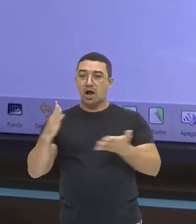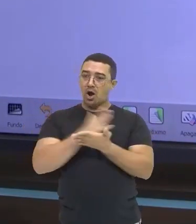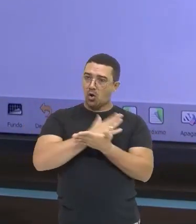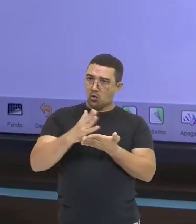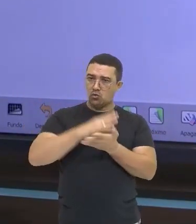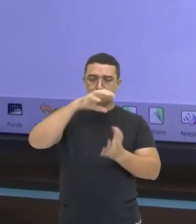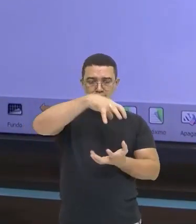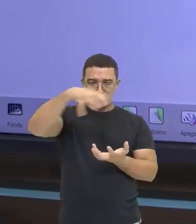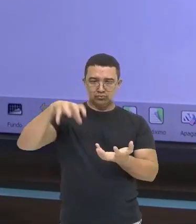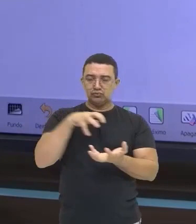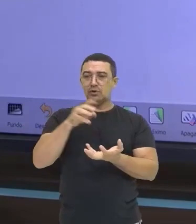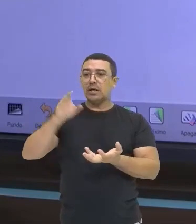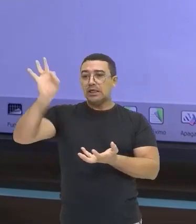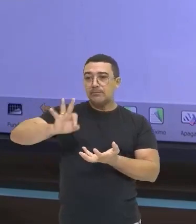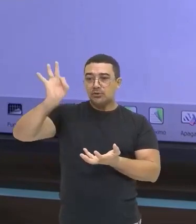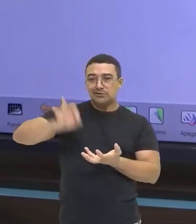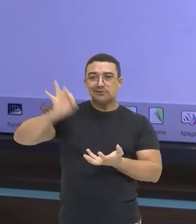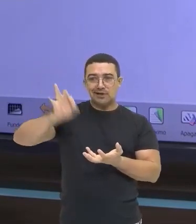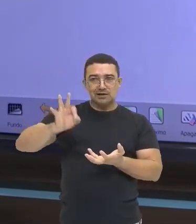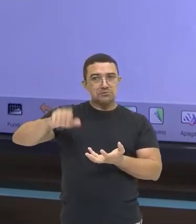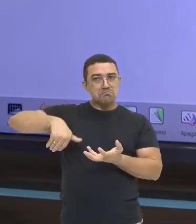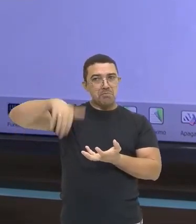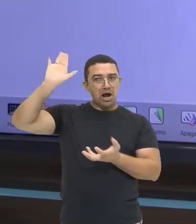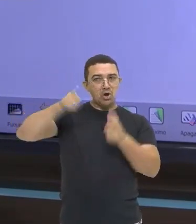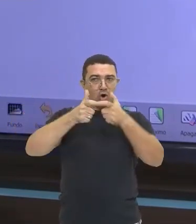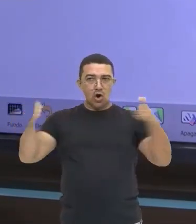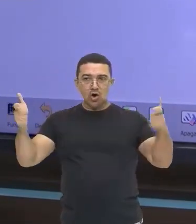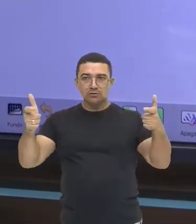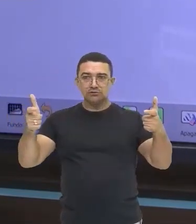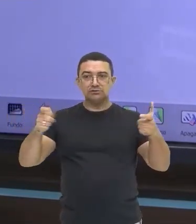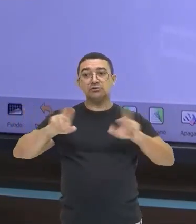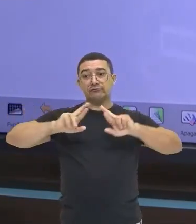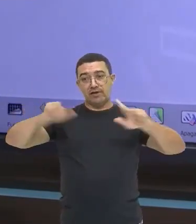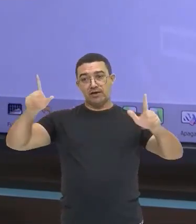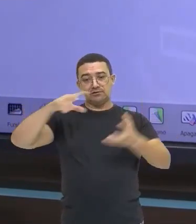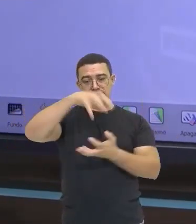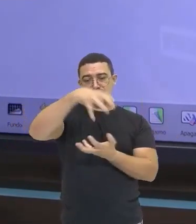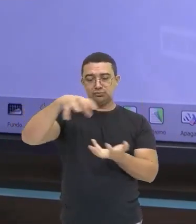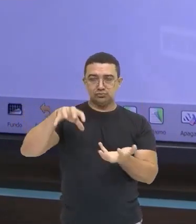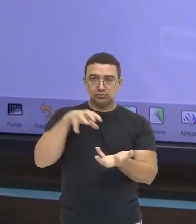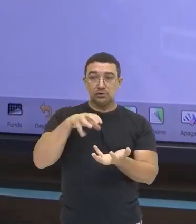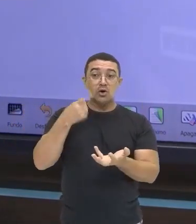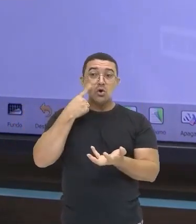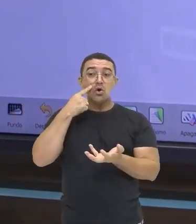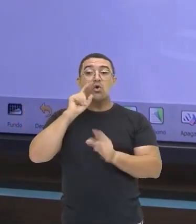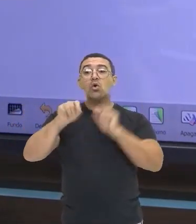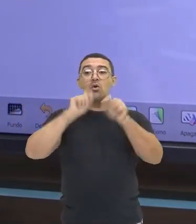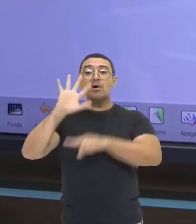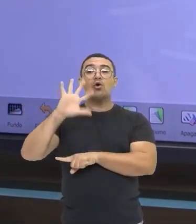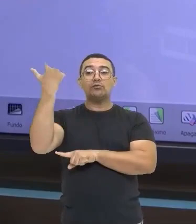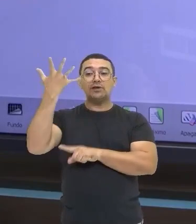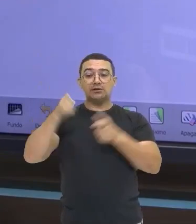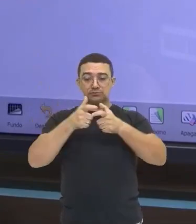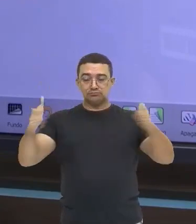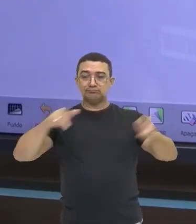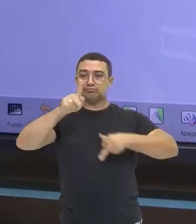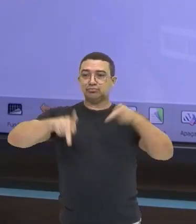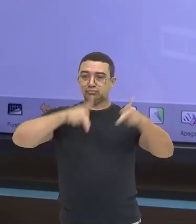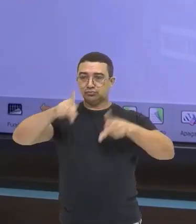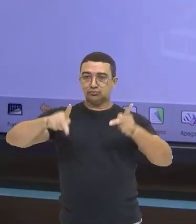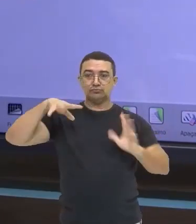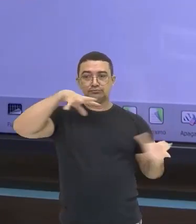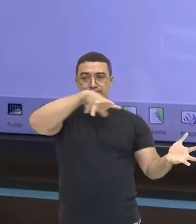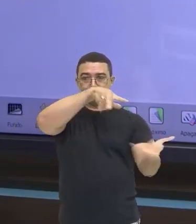mais elevado do que outros continentes, tá certo? Vamos ver como é que se dá esse crescimento da população mundial